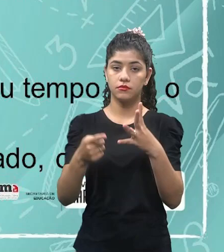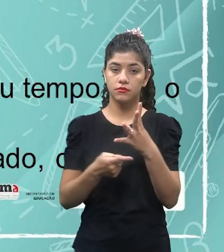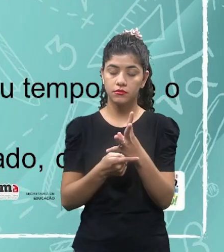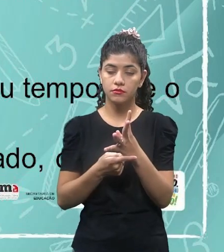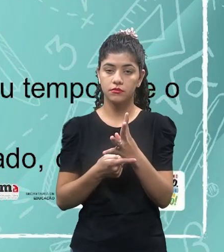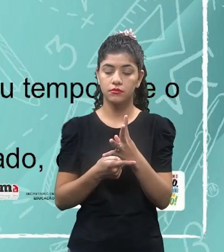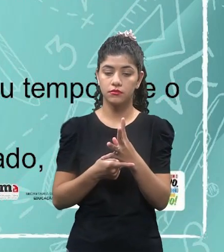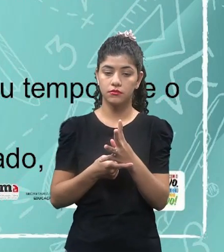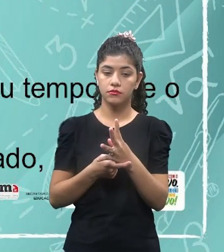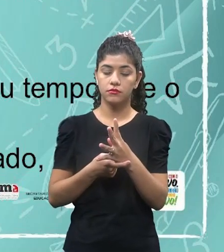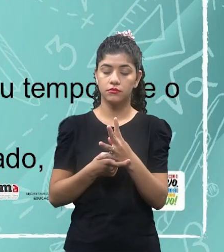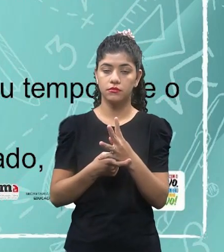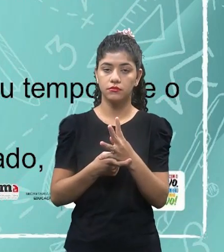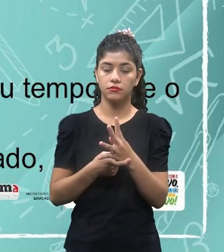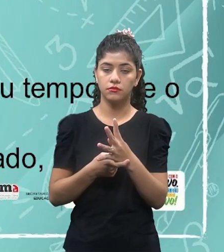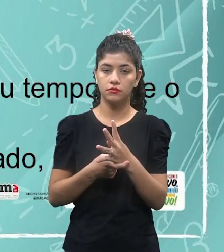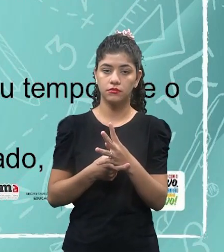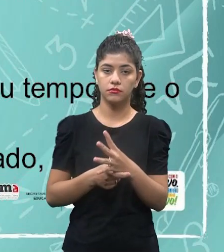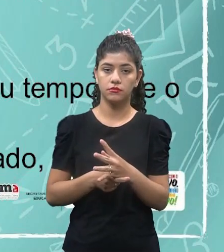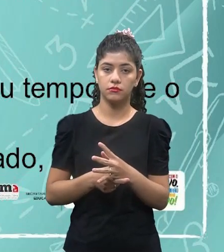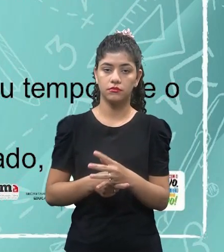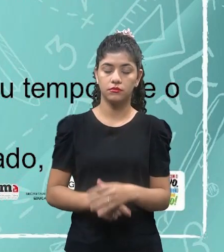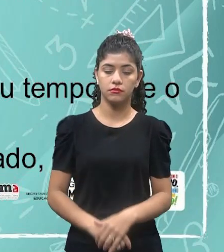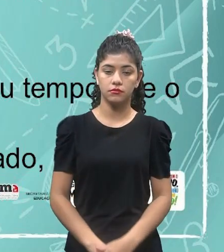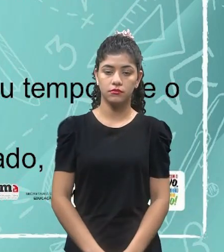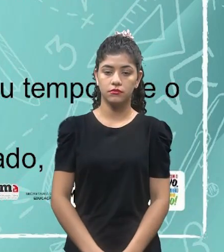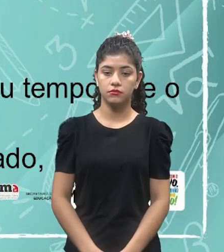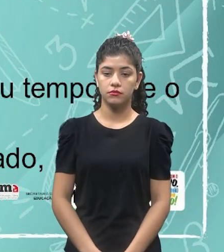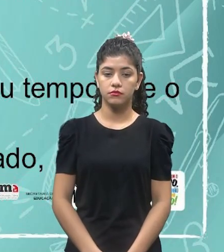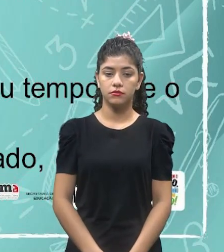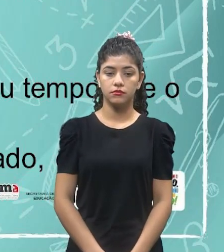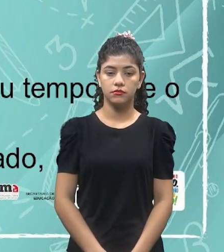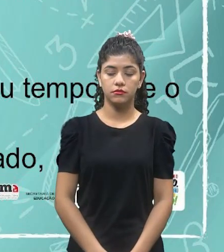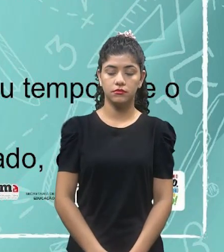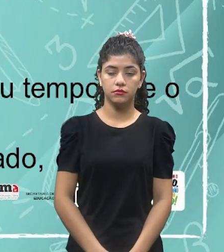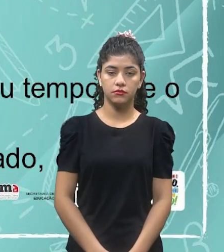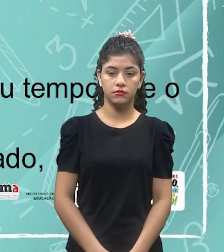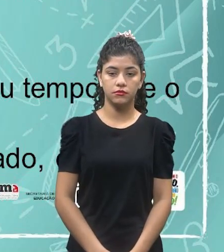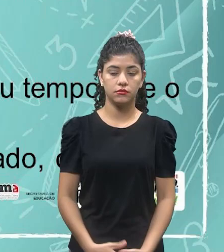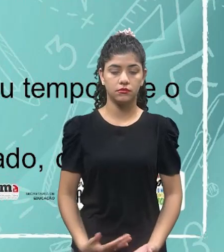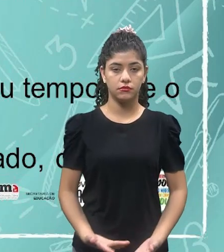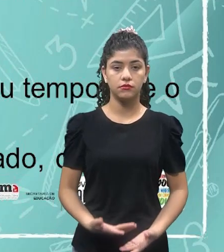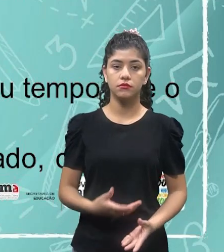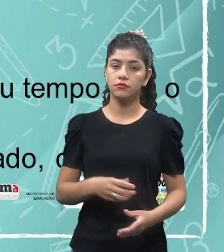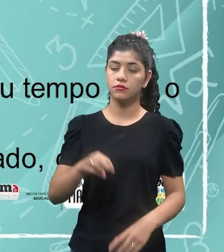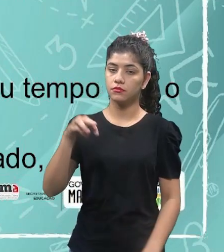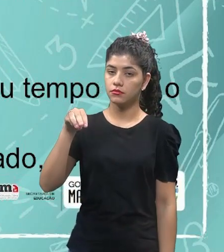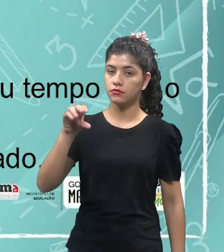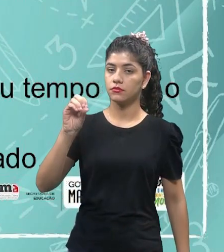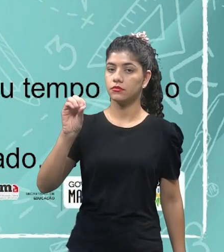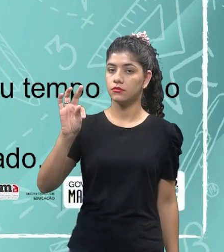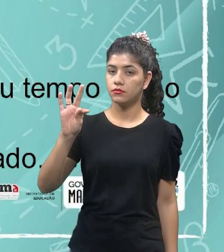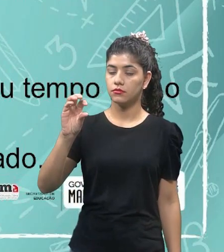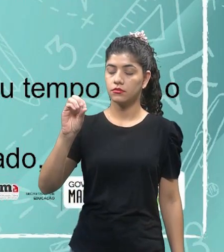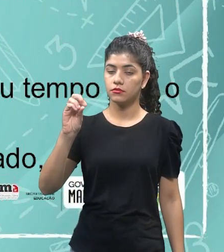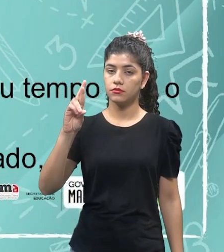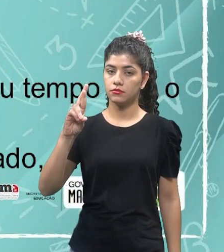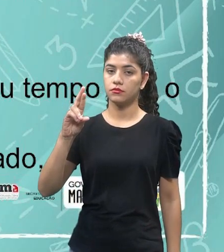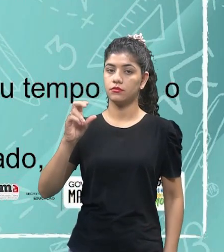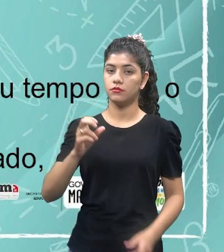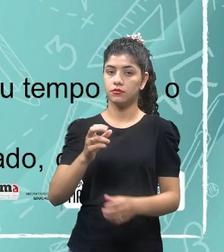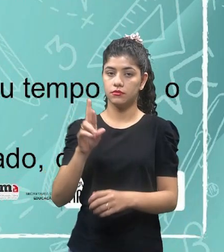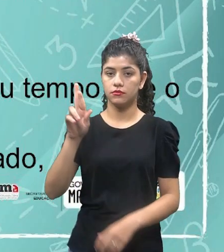elementos, tá? Nós temos aqui, ó, 4 elementos que este motor grande